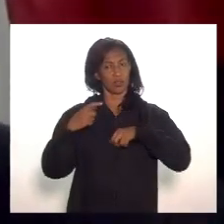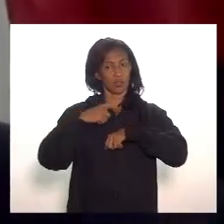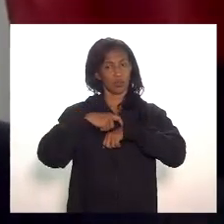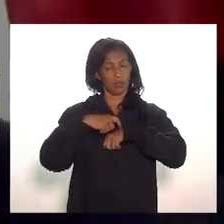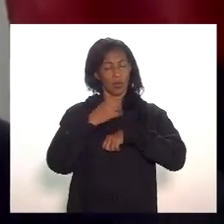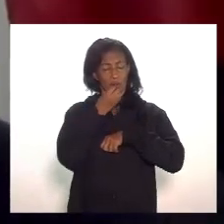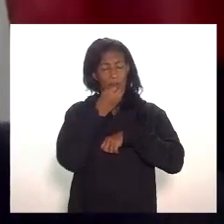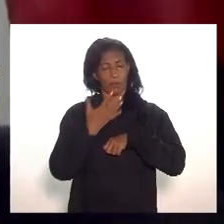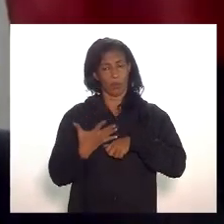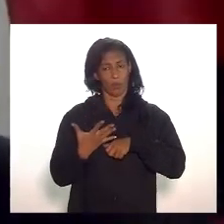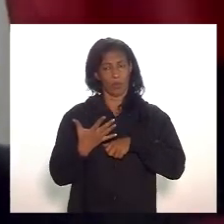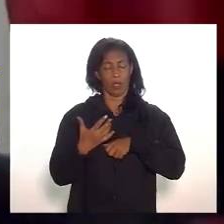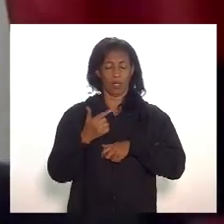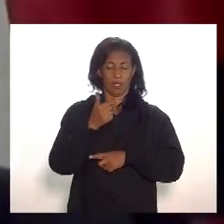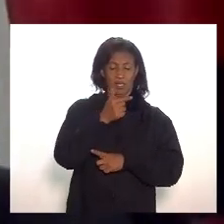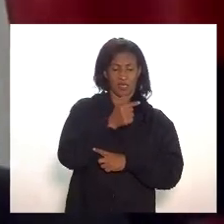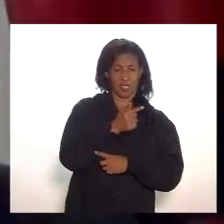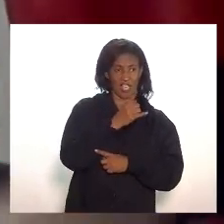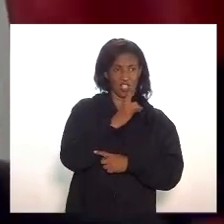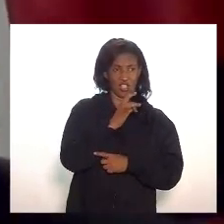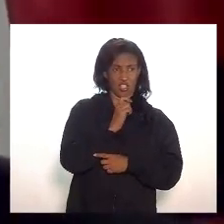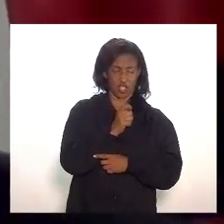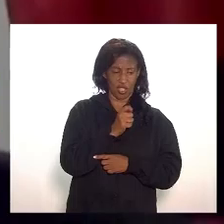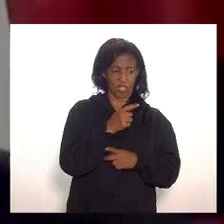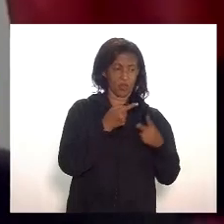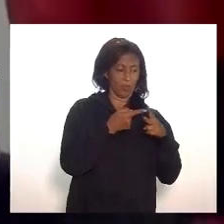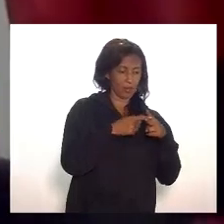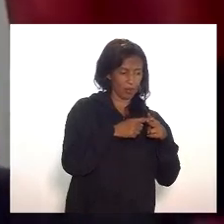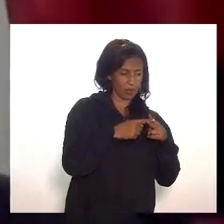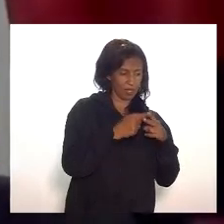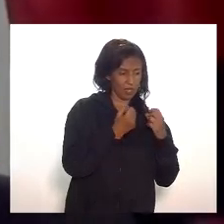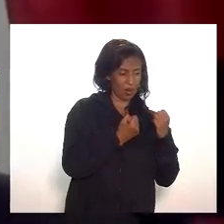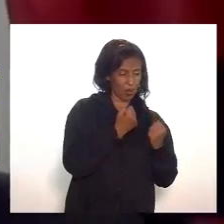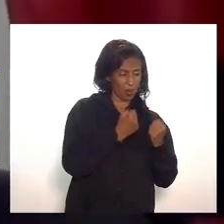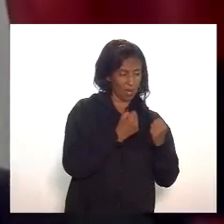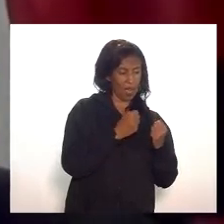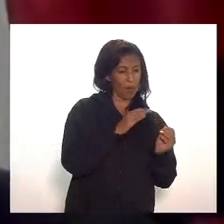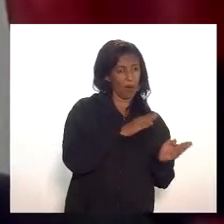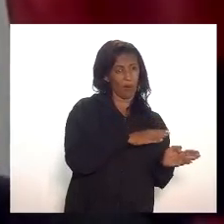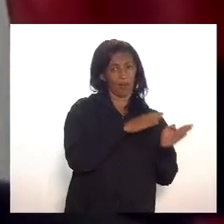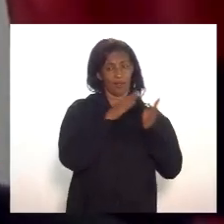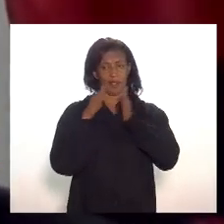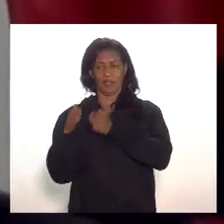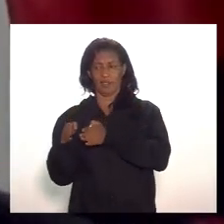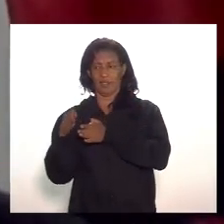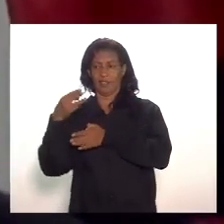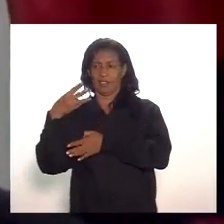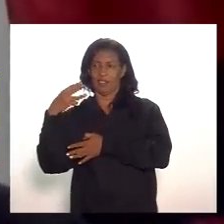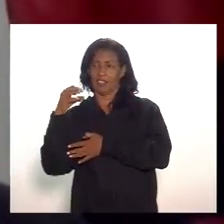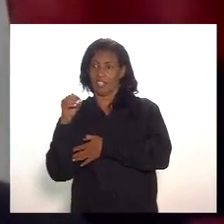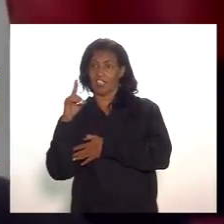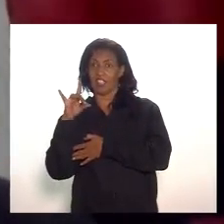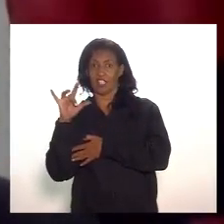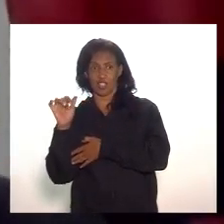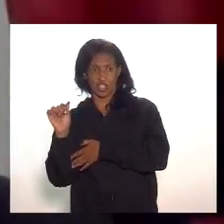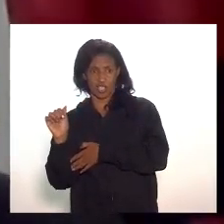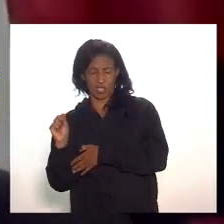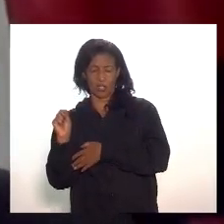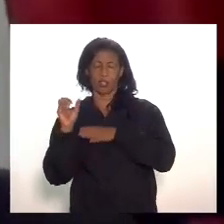ampliando o prazo para 30 dias, dando mais conforto para o condutor do veículo e estabelecendo as